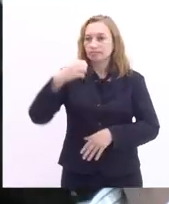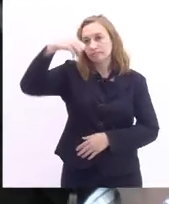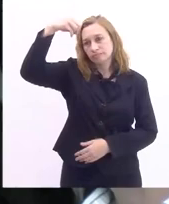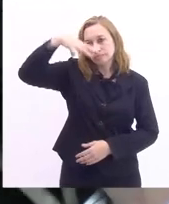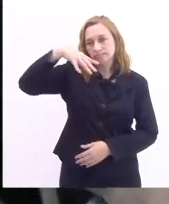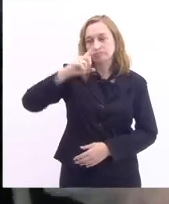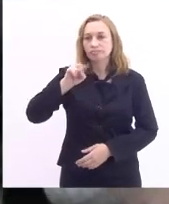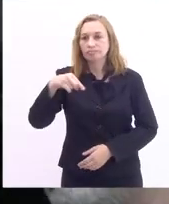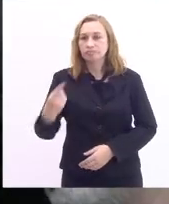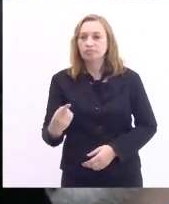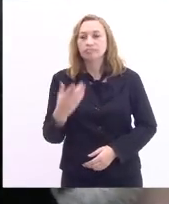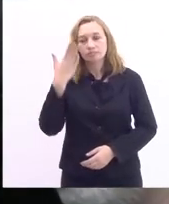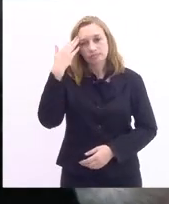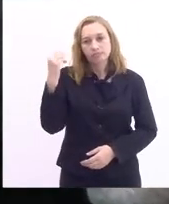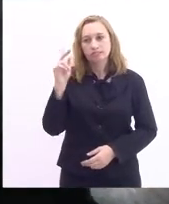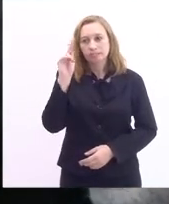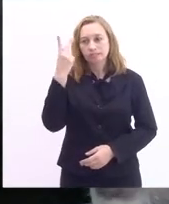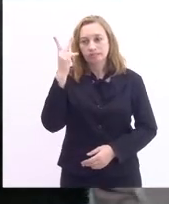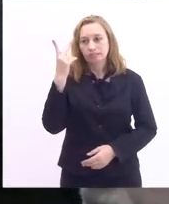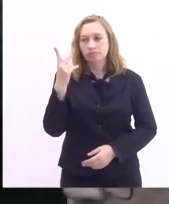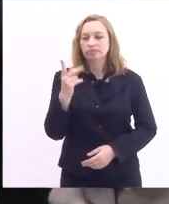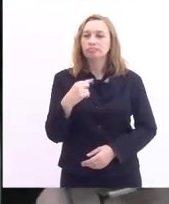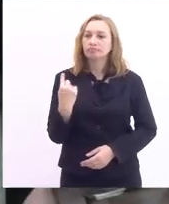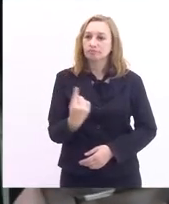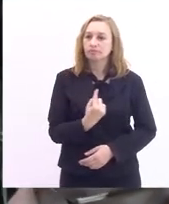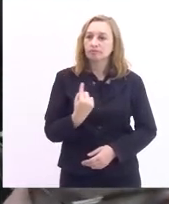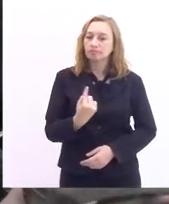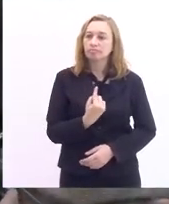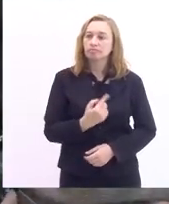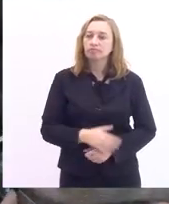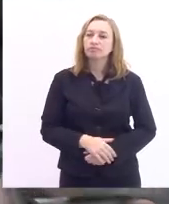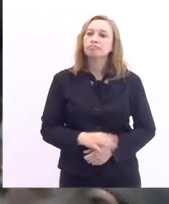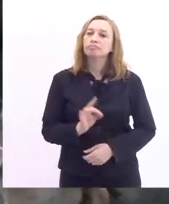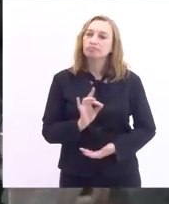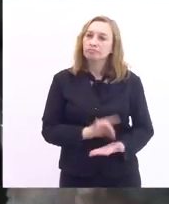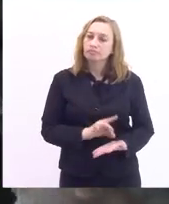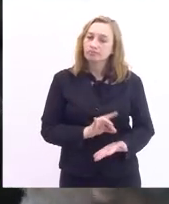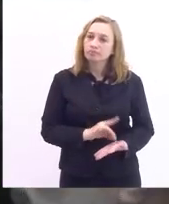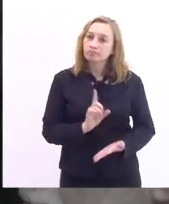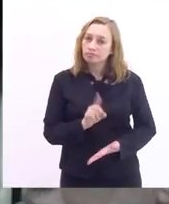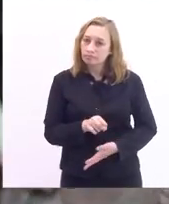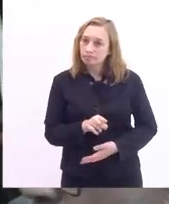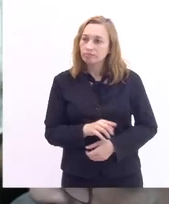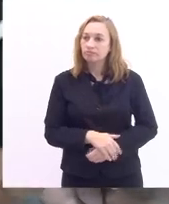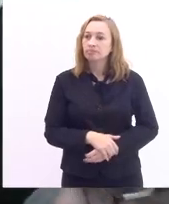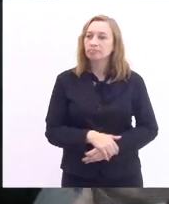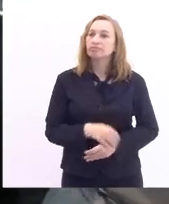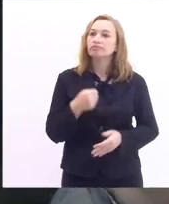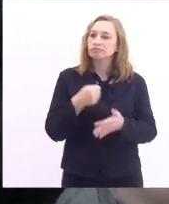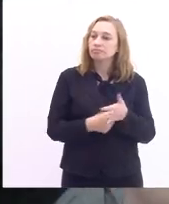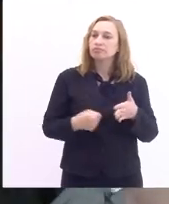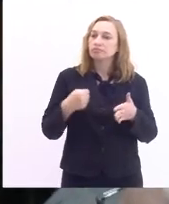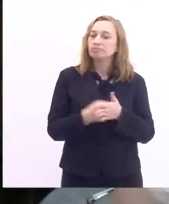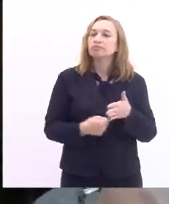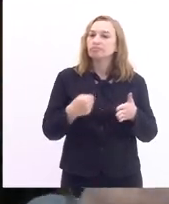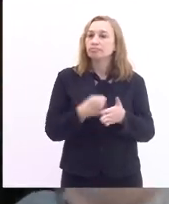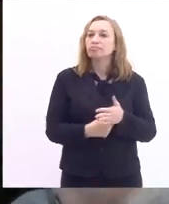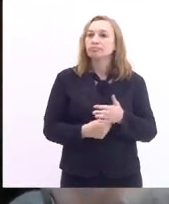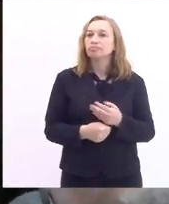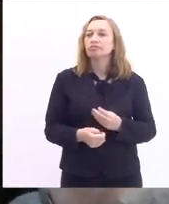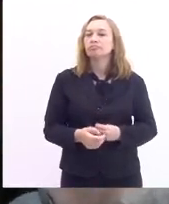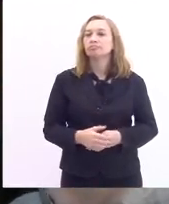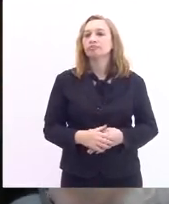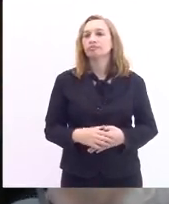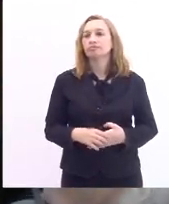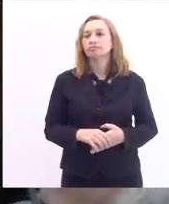e os demais sabe da nossa história na Light é uma história verdadeira né história de luta e